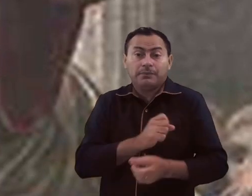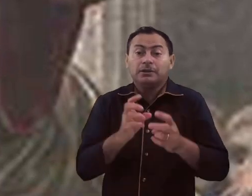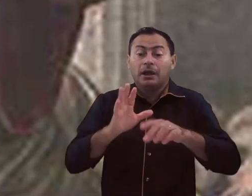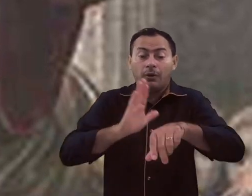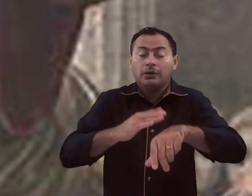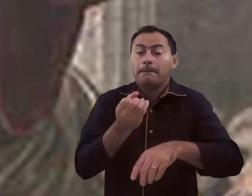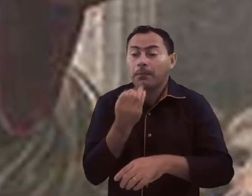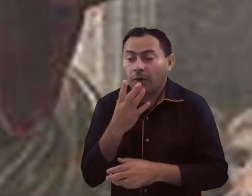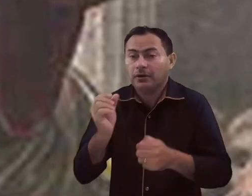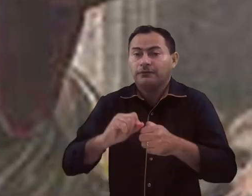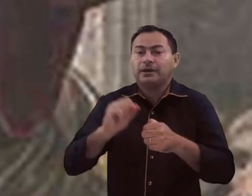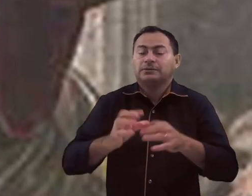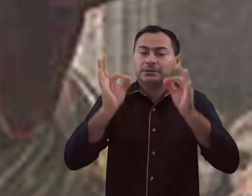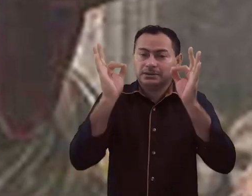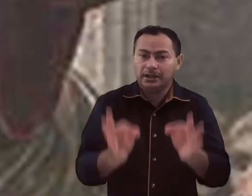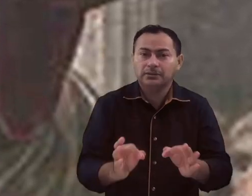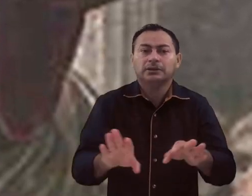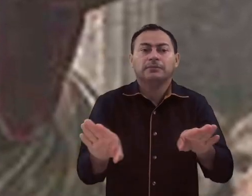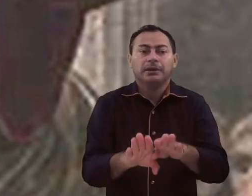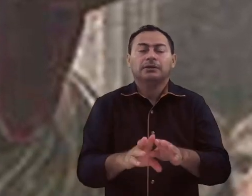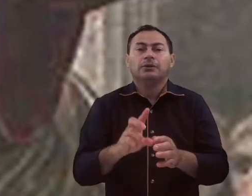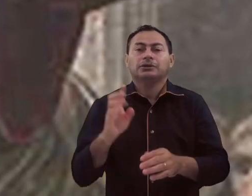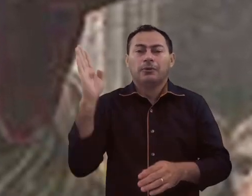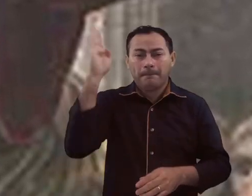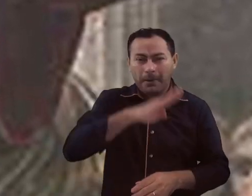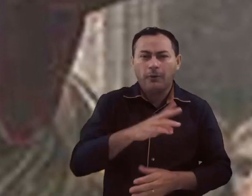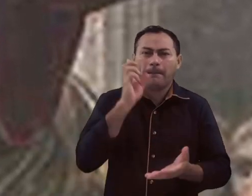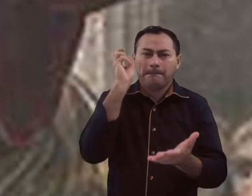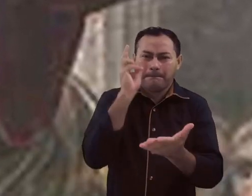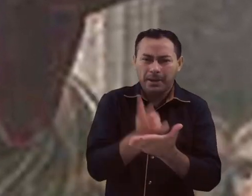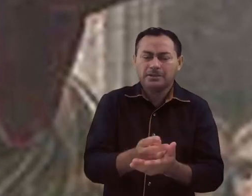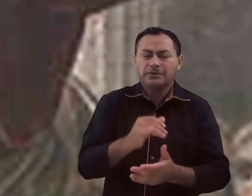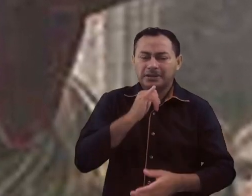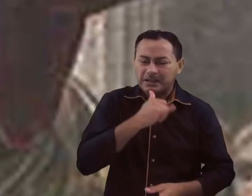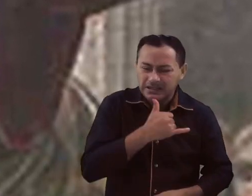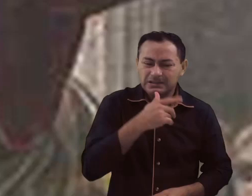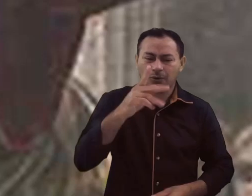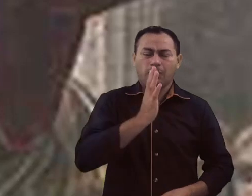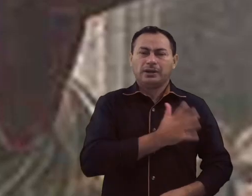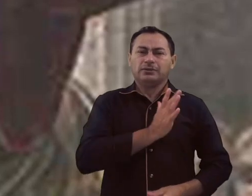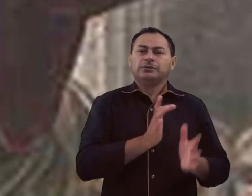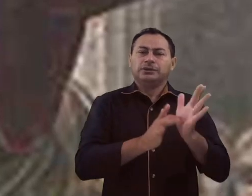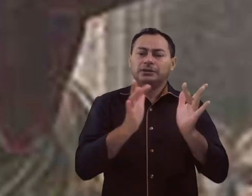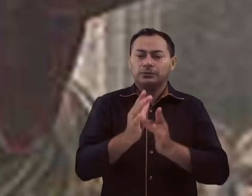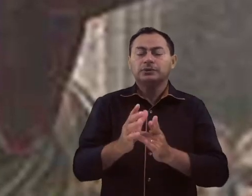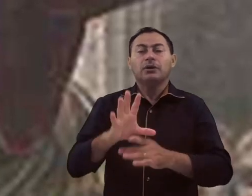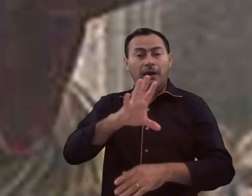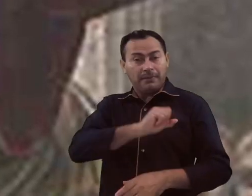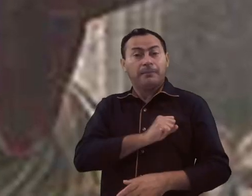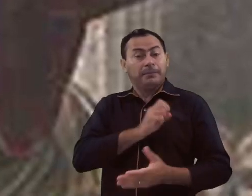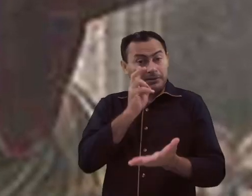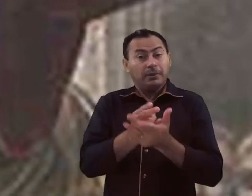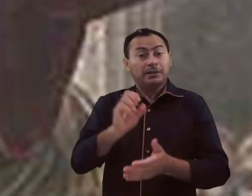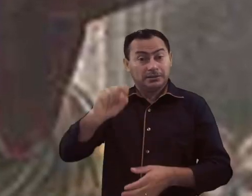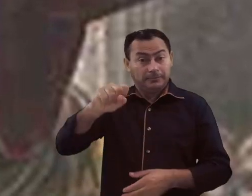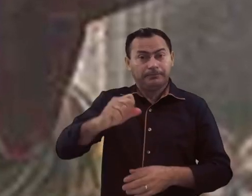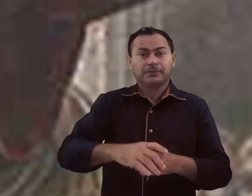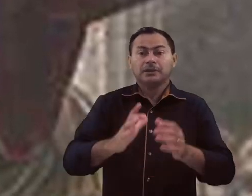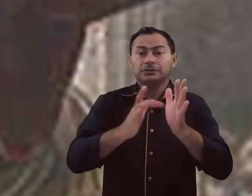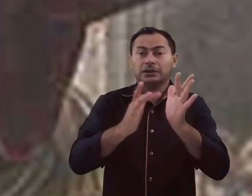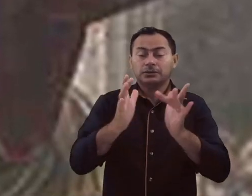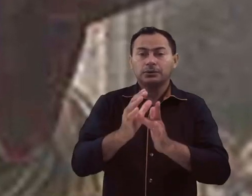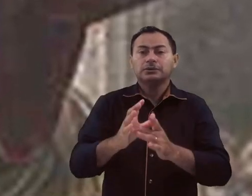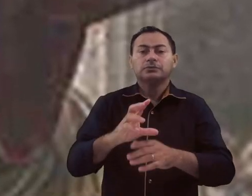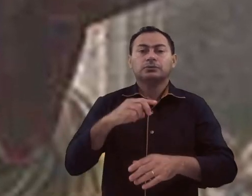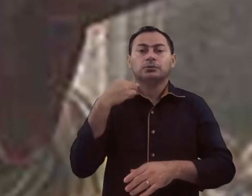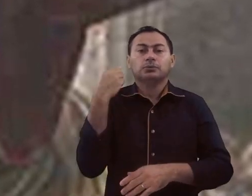nos ama quando somos bons e fazemos o que é certo, e quando somos maus, mesmo que isso entristeça o seu coração, Ele nos ama. Ele nos